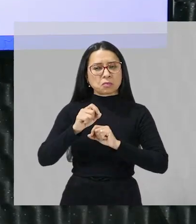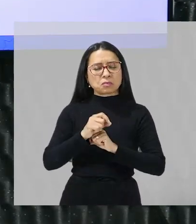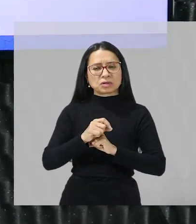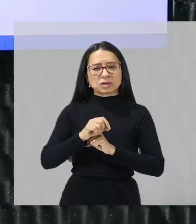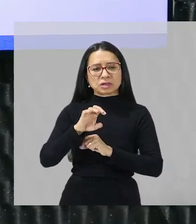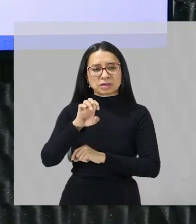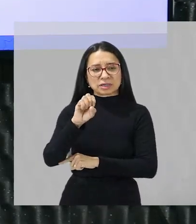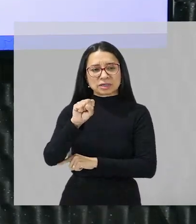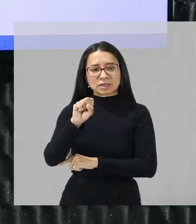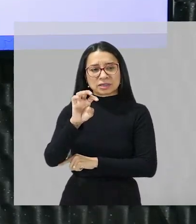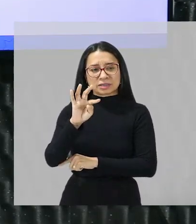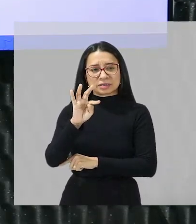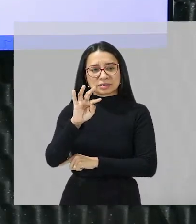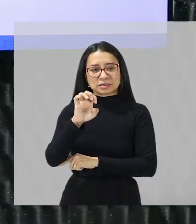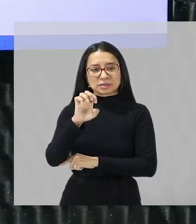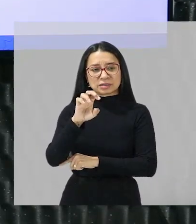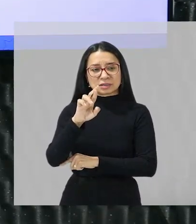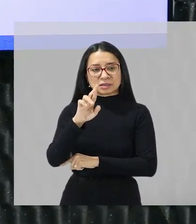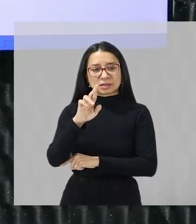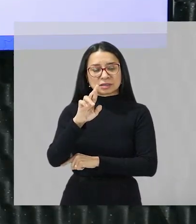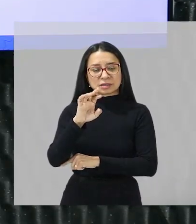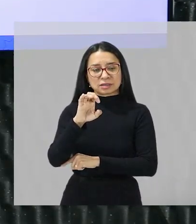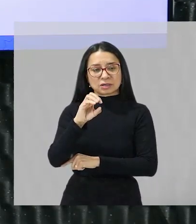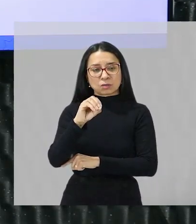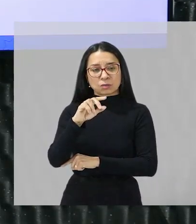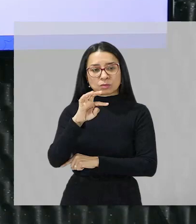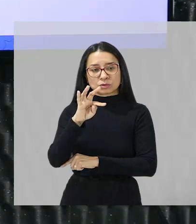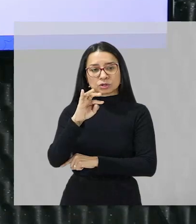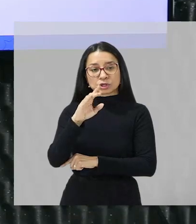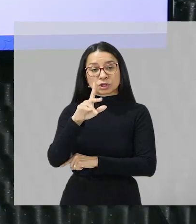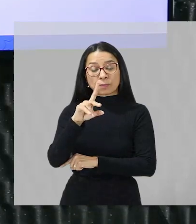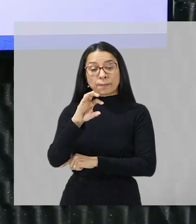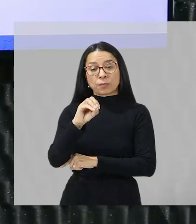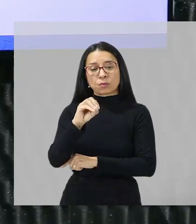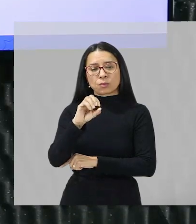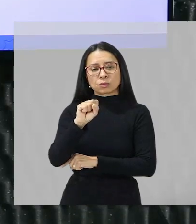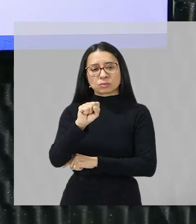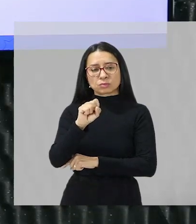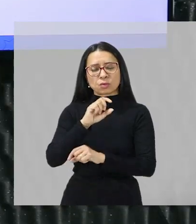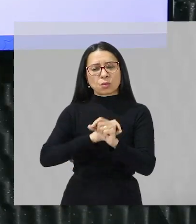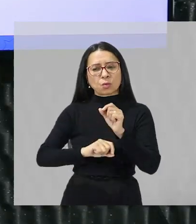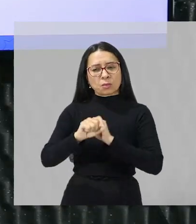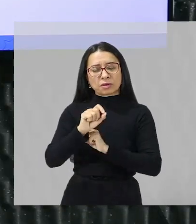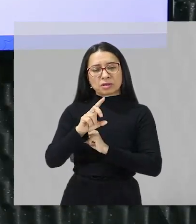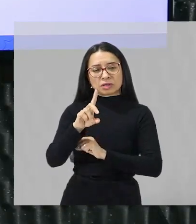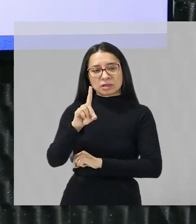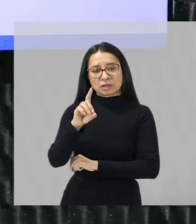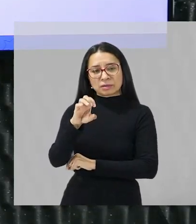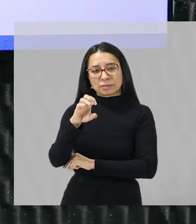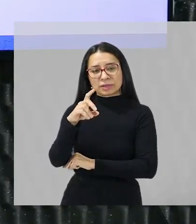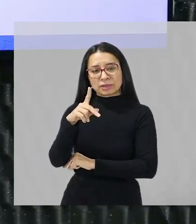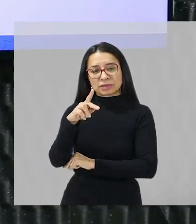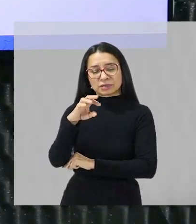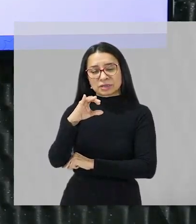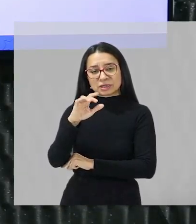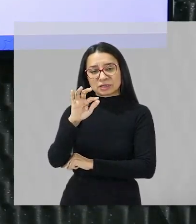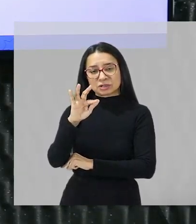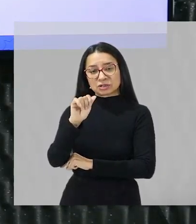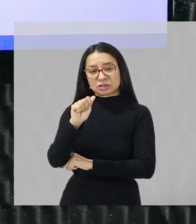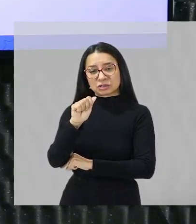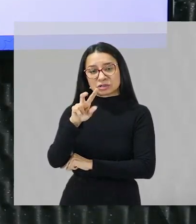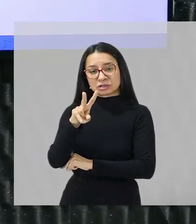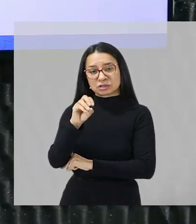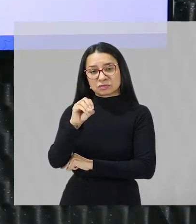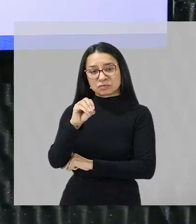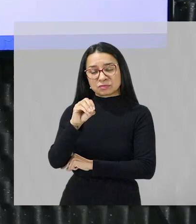estereótipo? É uma rotulação, uma generalização. O que é uma coisa depreciativa? É uma coisa ofensiva. O preconceito